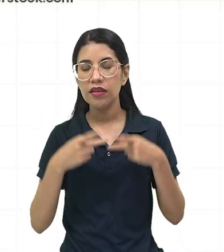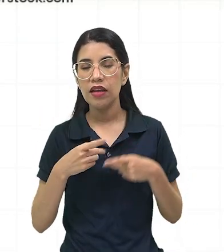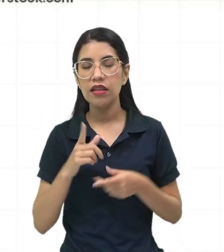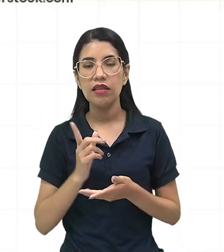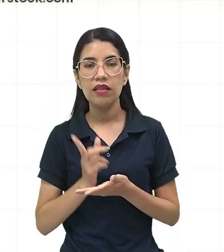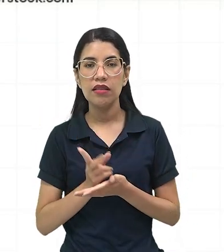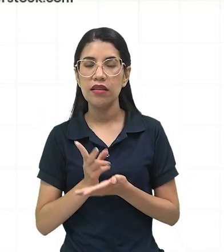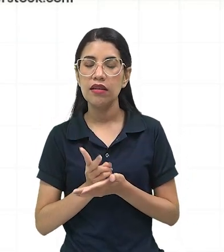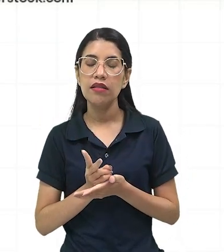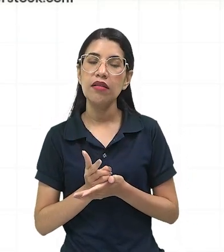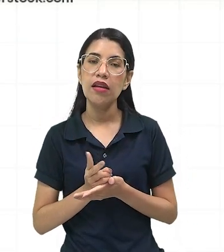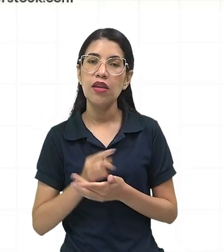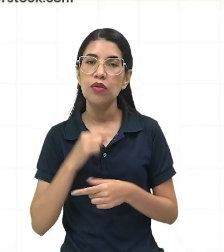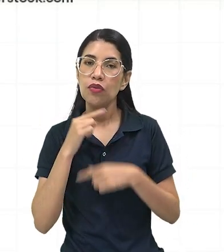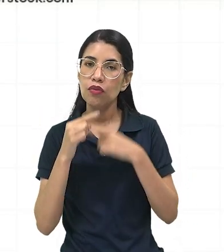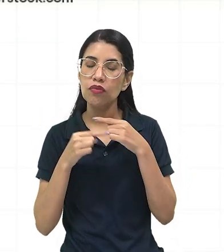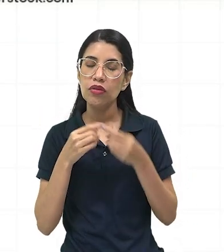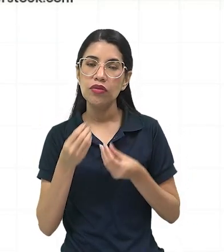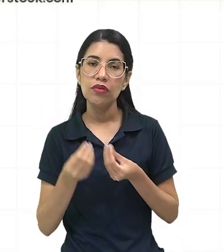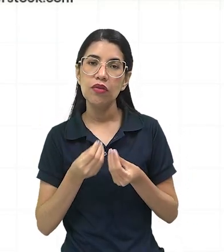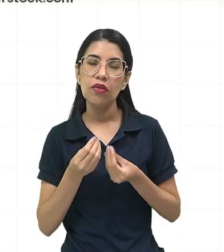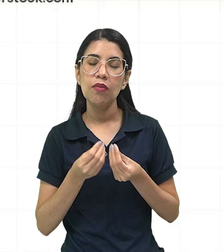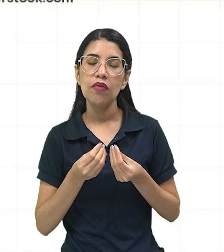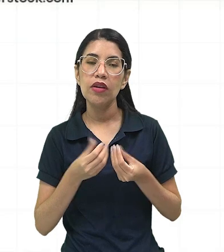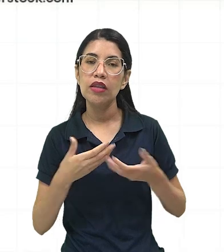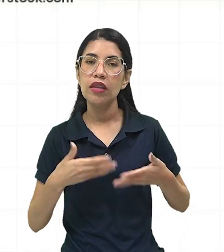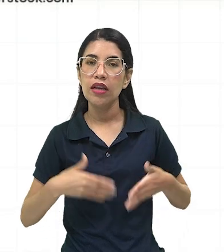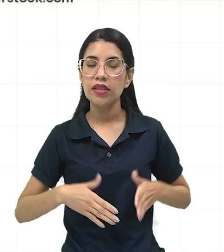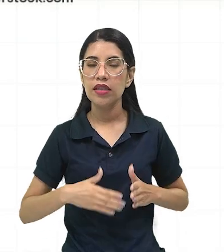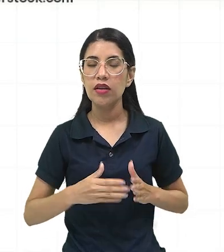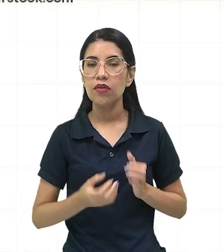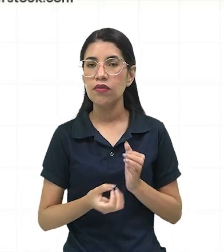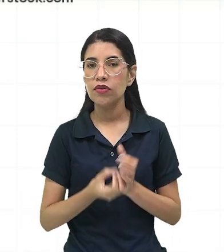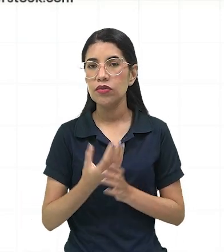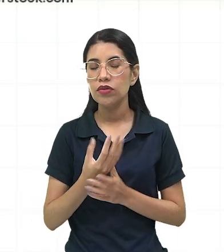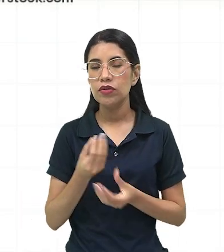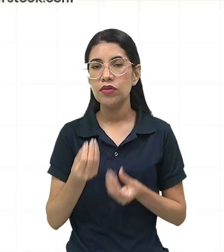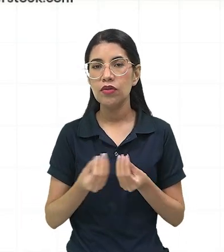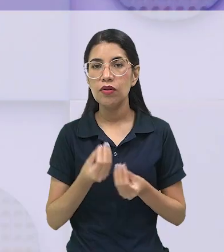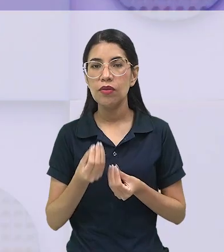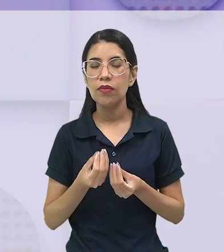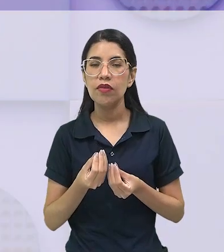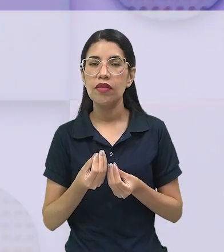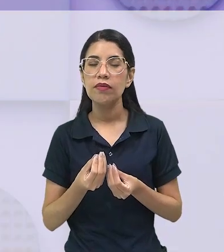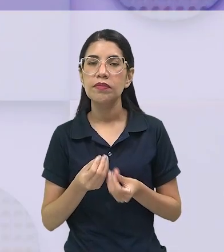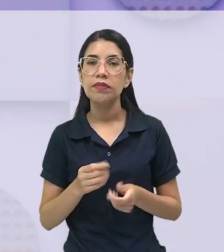perguntas fundamentais como: da onde que eu vim? Quem que me